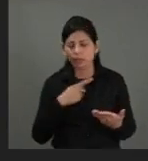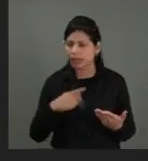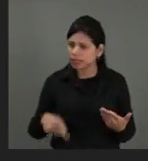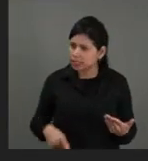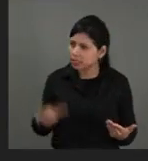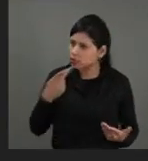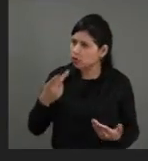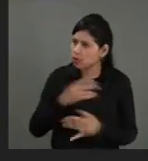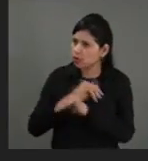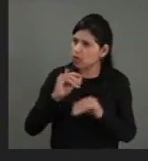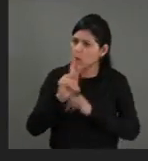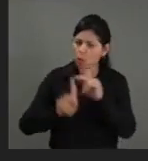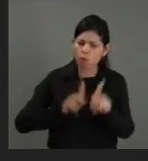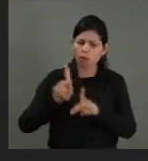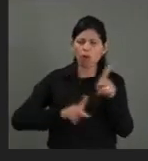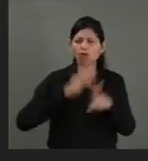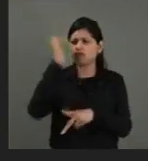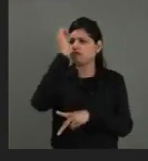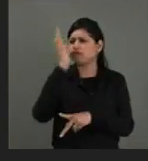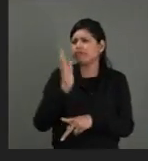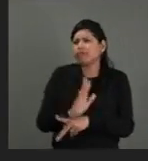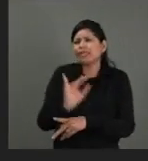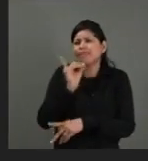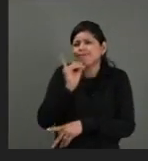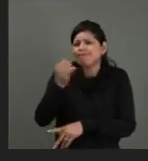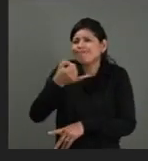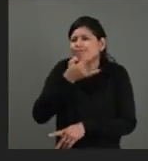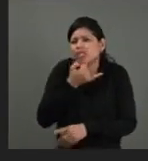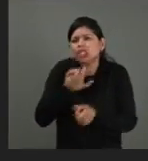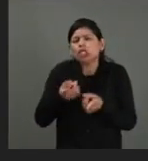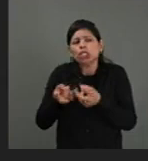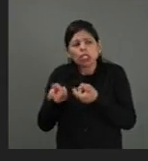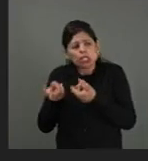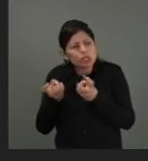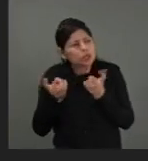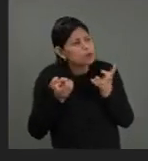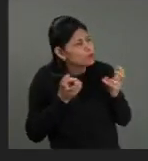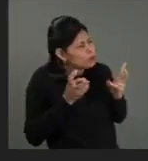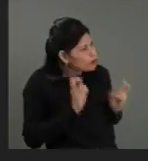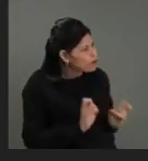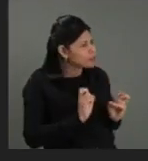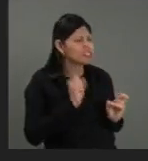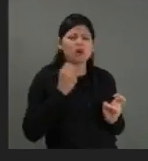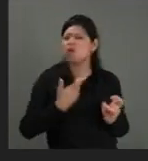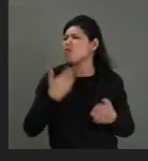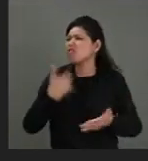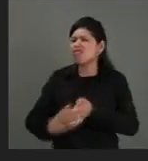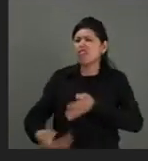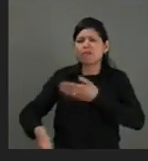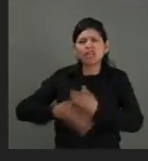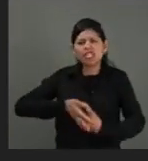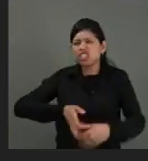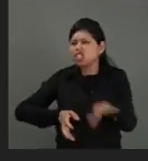brasileiro está triste. E a gente percebe, olhando nos olhos, seja de direita, de esquerda,